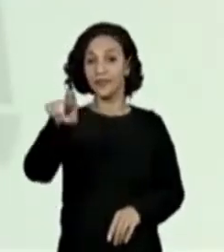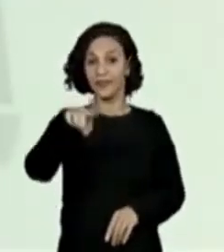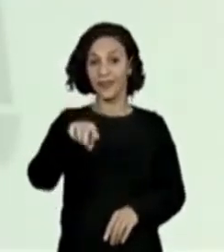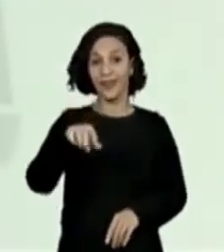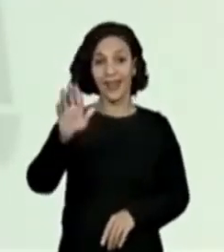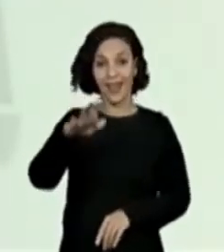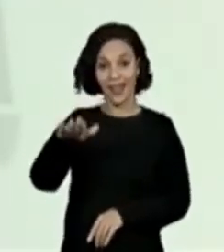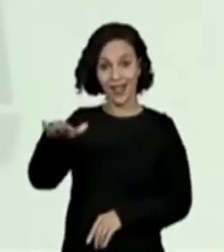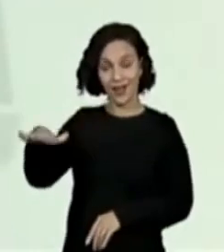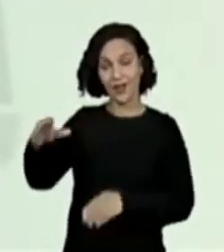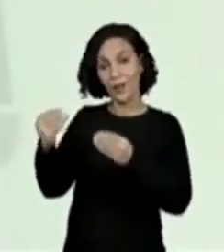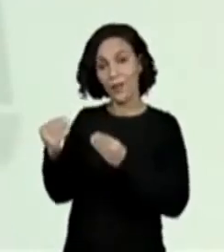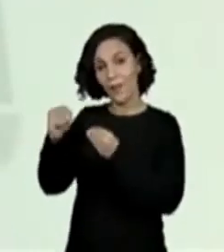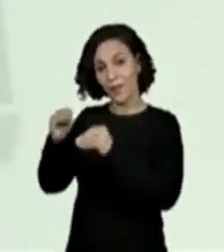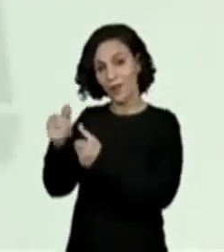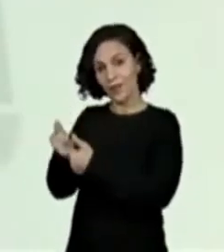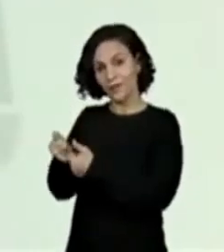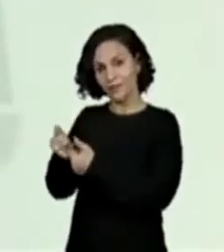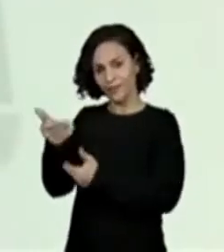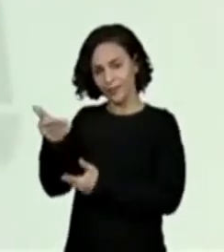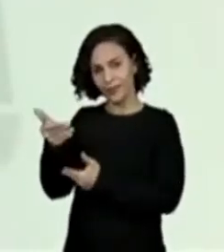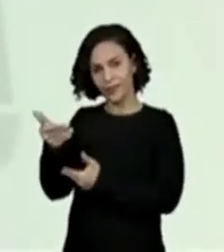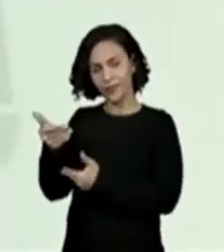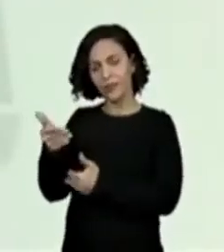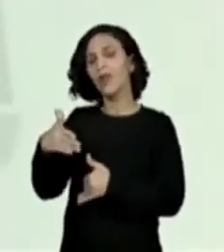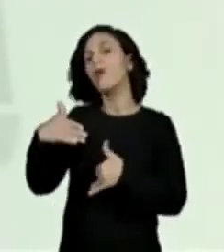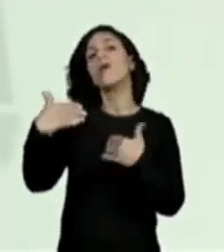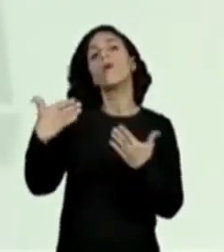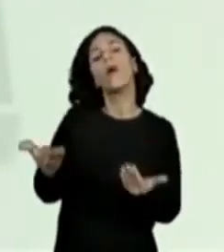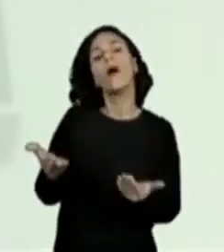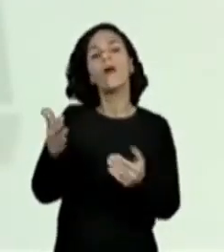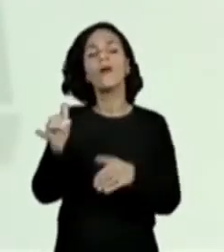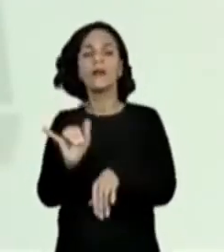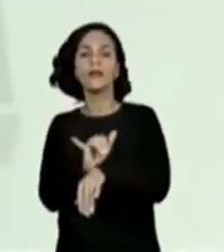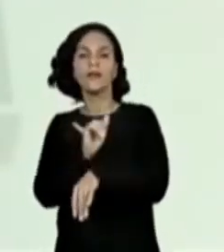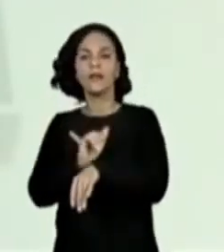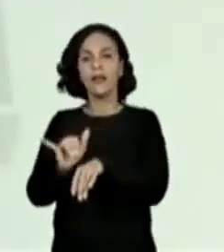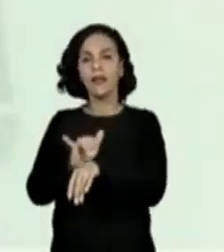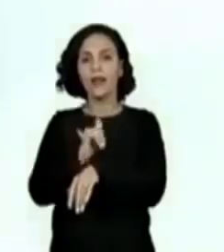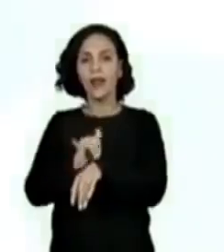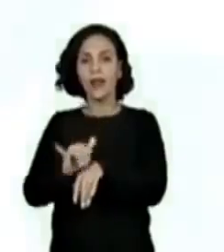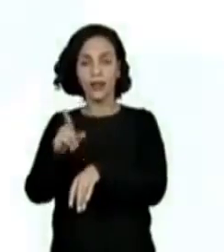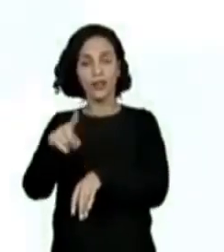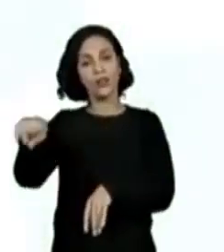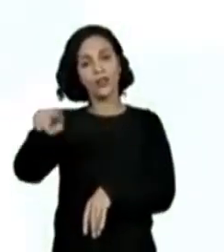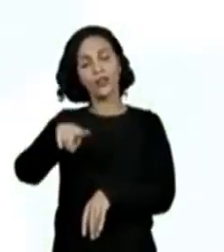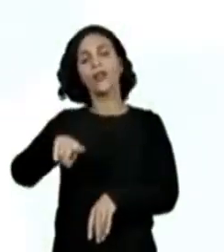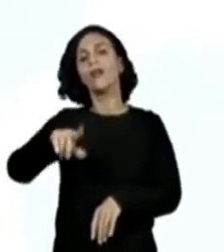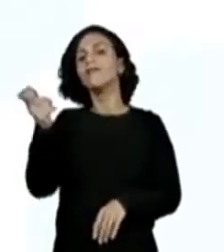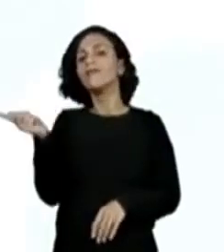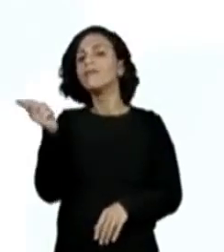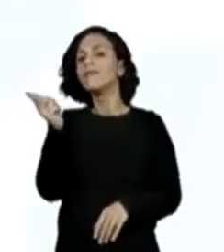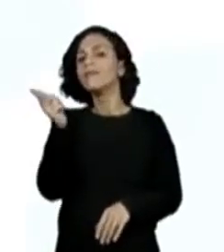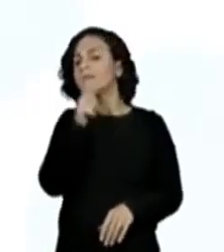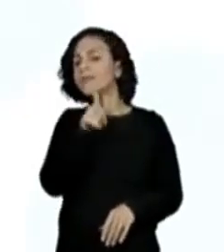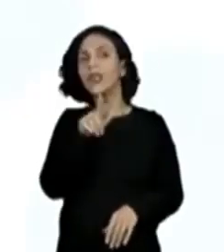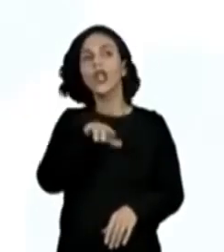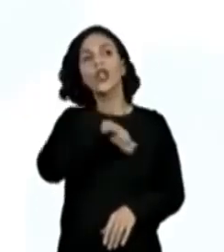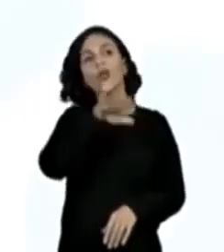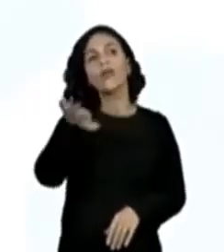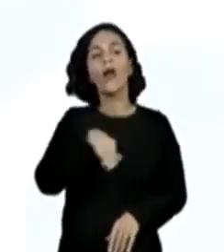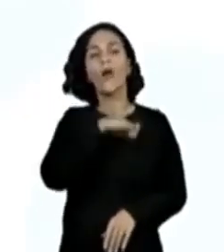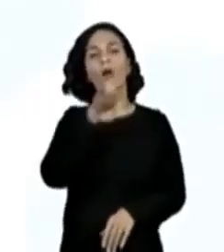as professoras de que jeito, que estratégias que eles utilizaram para chegar ao